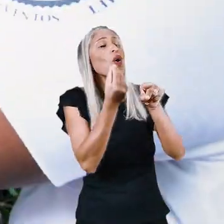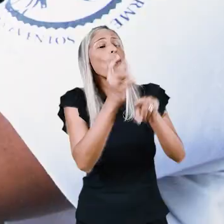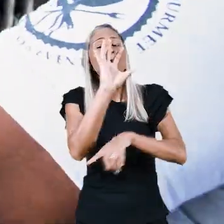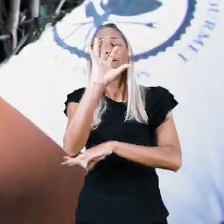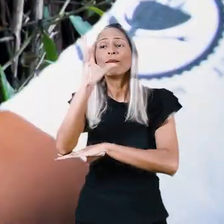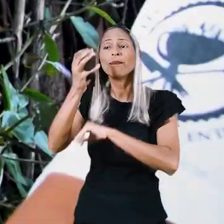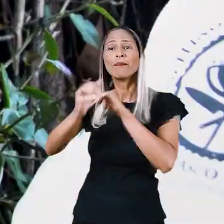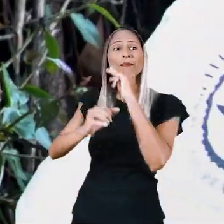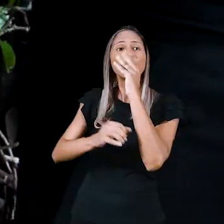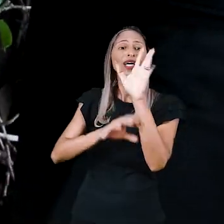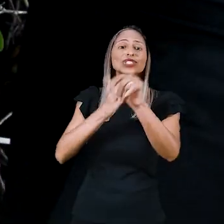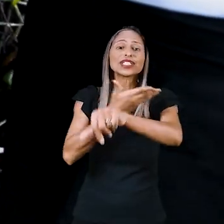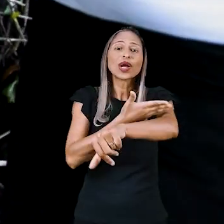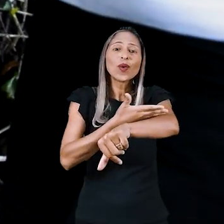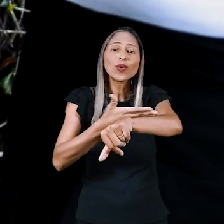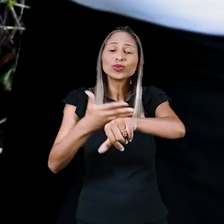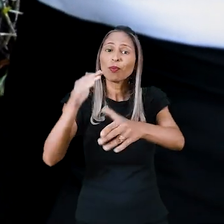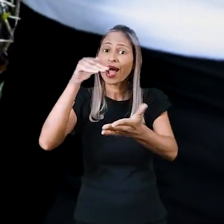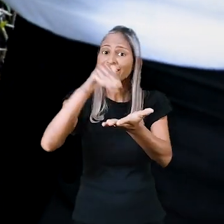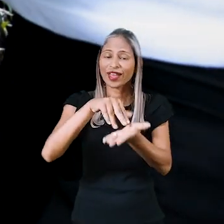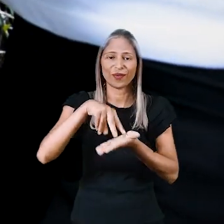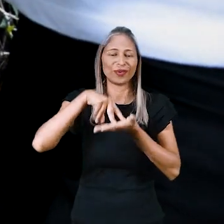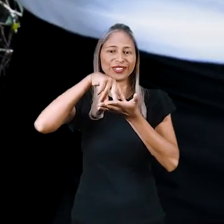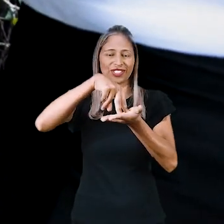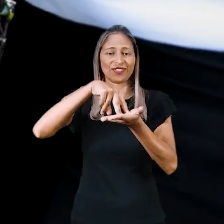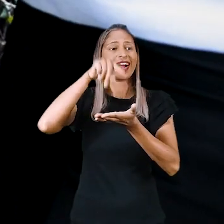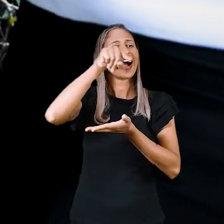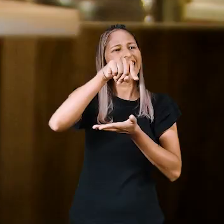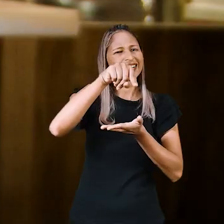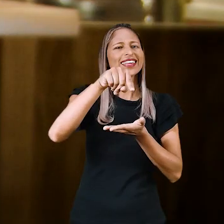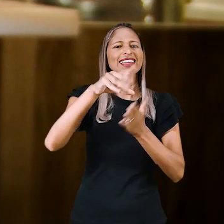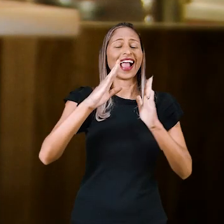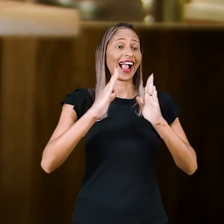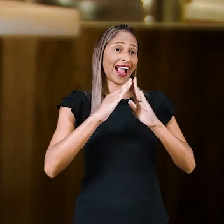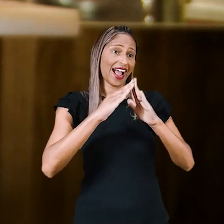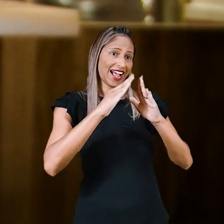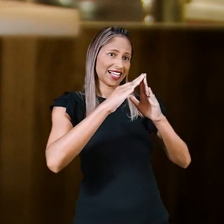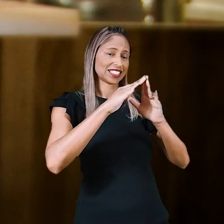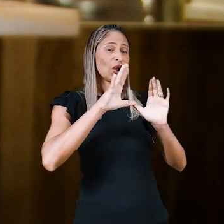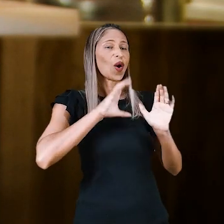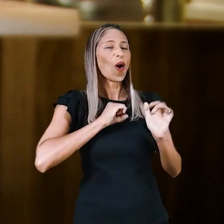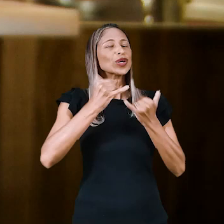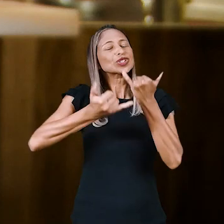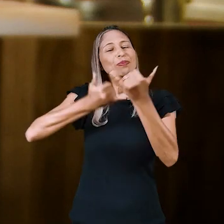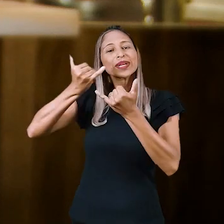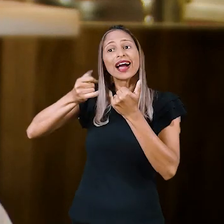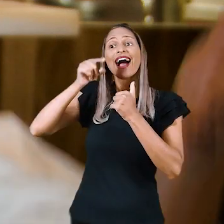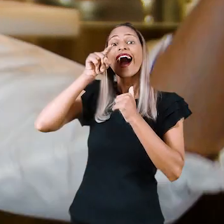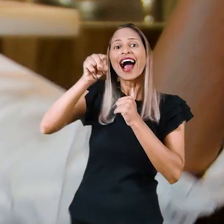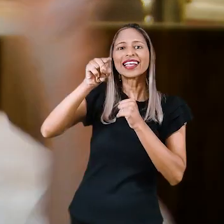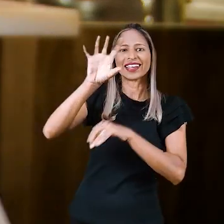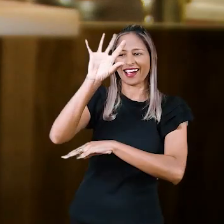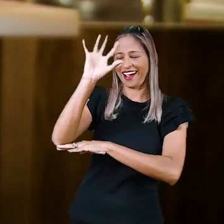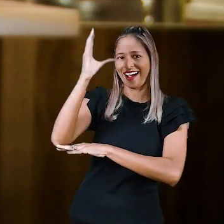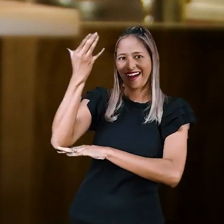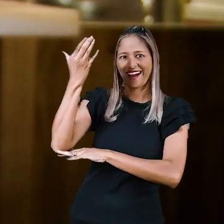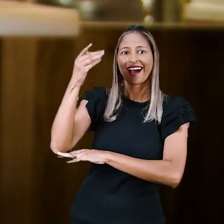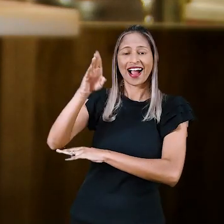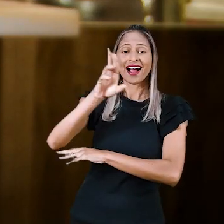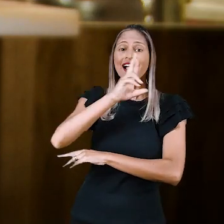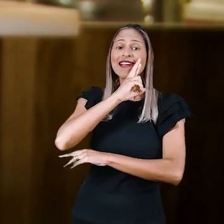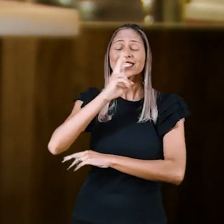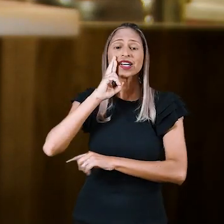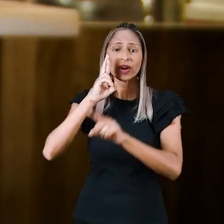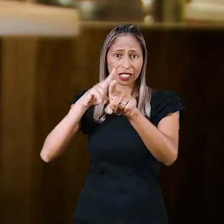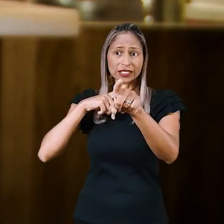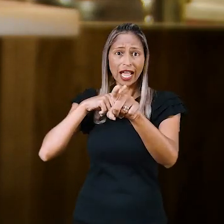é que esses hábitos continuam vivos, né? E mesmo aqui nas casas da cidade, né? Eu gosto de brincar, assim, ali na jardineira aqui da